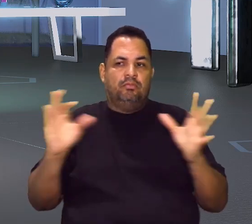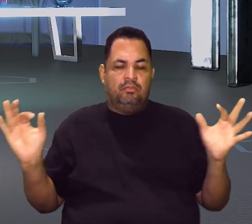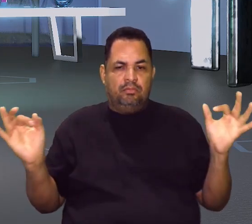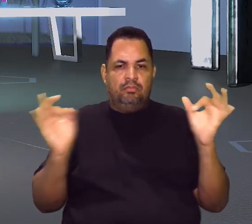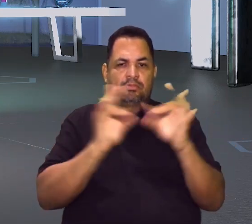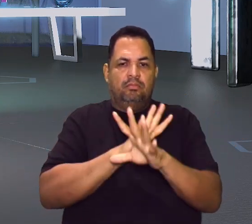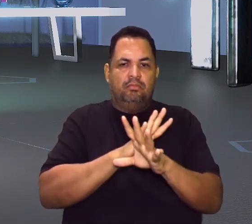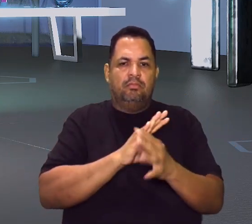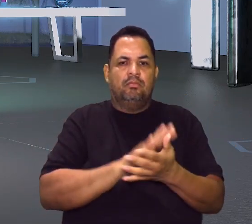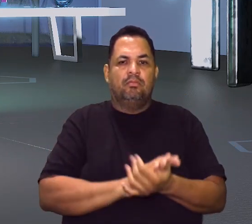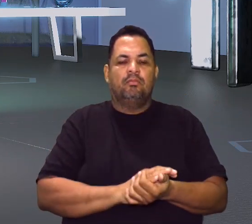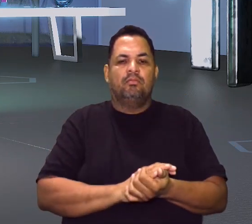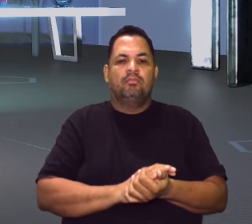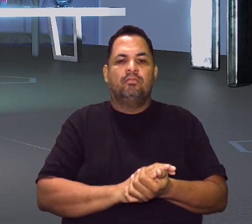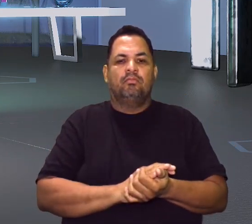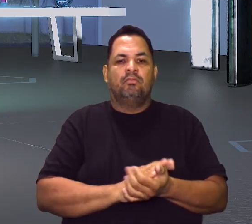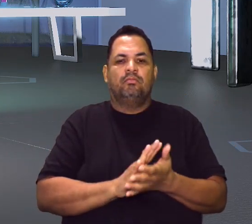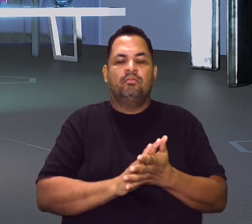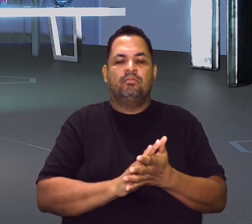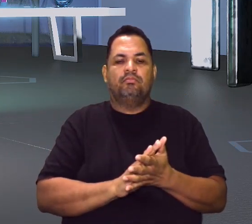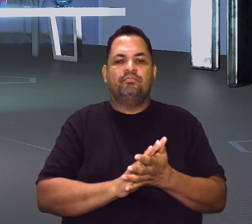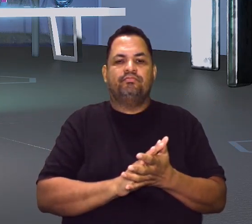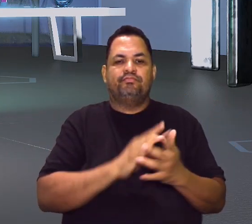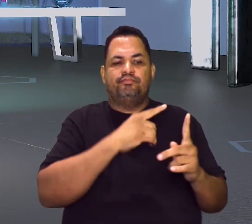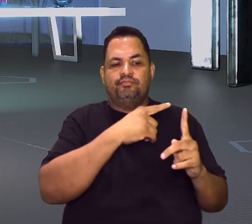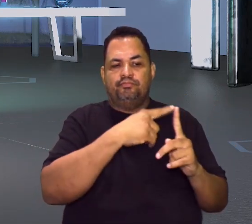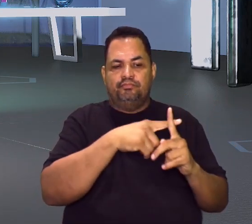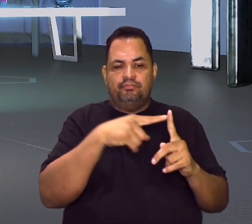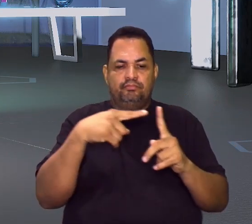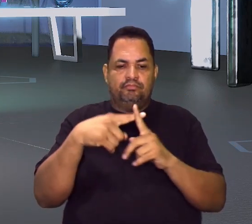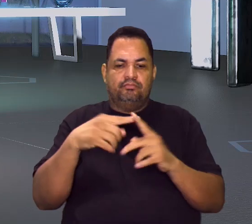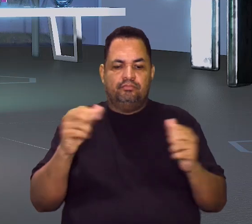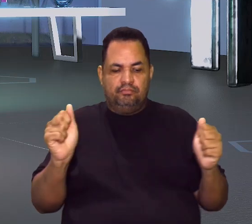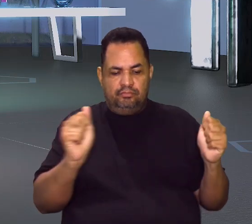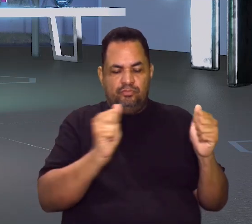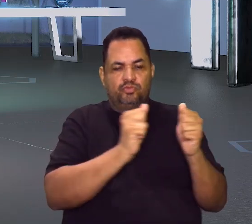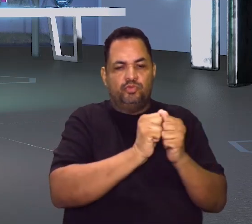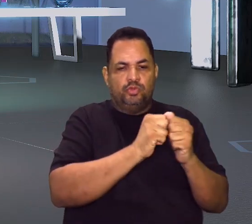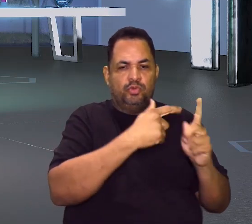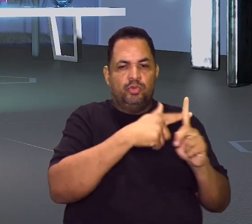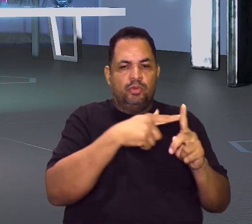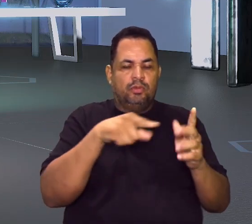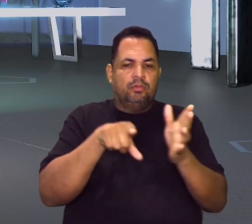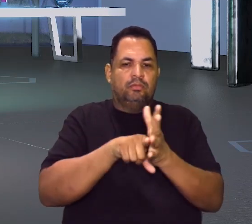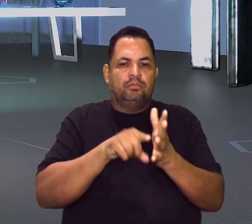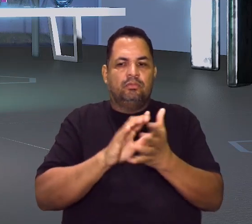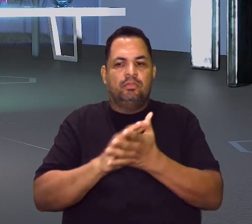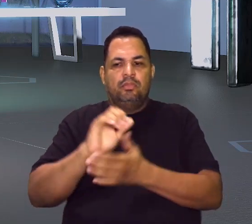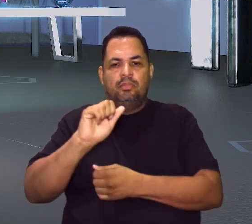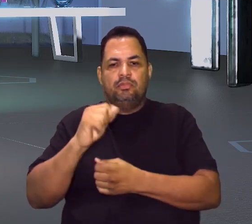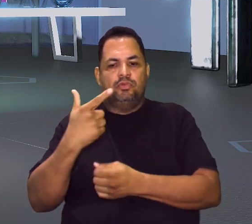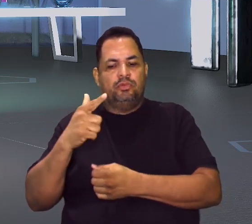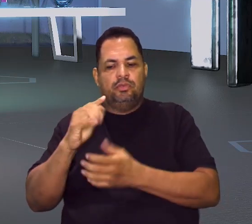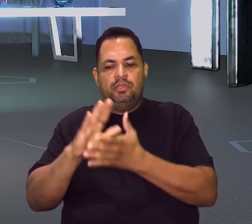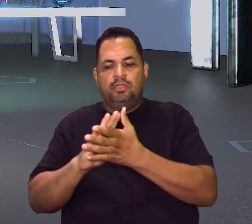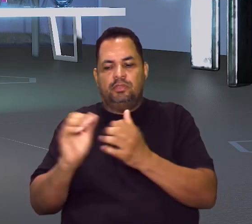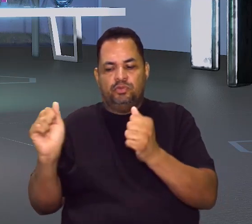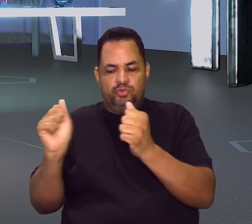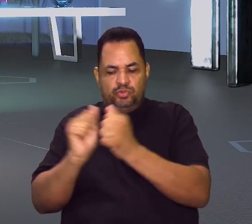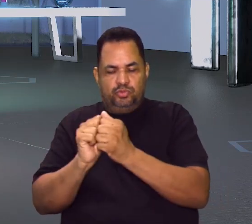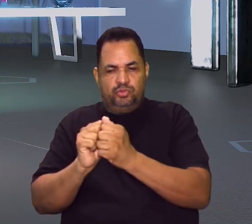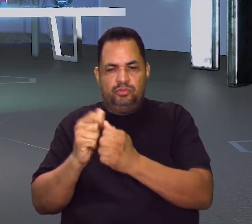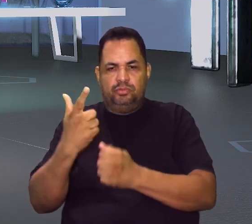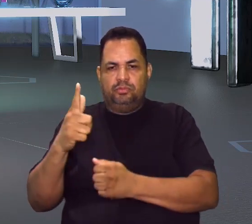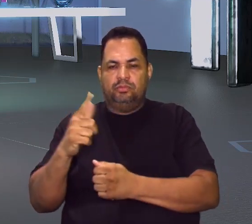Conclusão: polar se dissolve em polar, apolar se dissolve em apolar. Meus caros